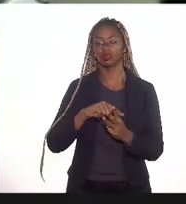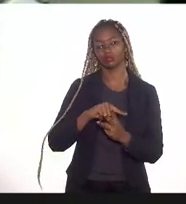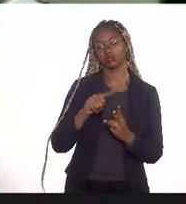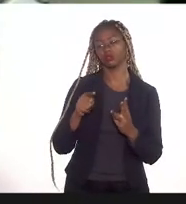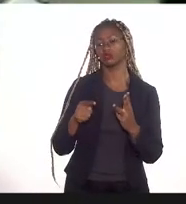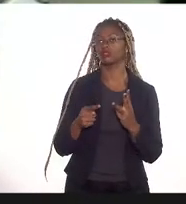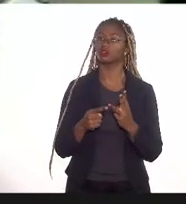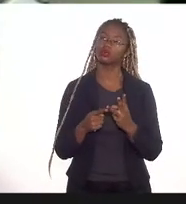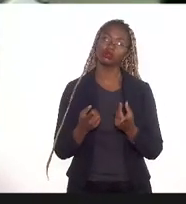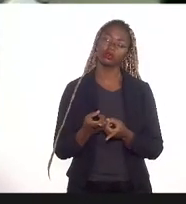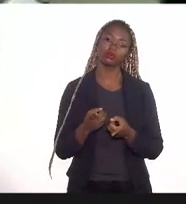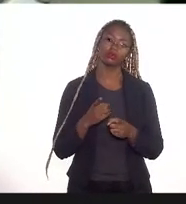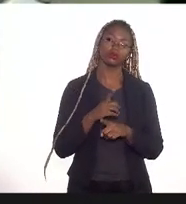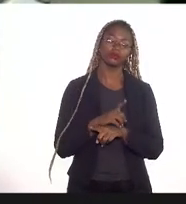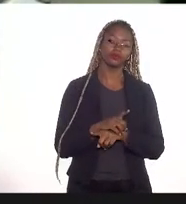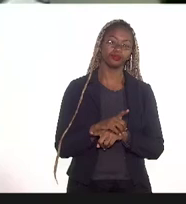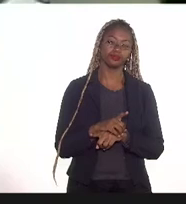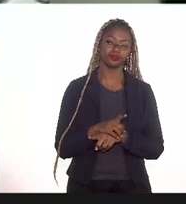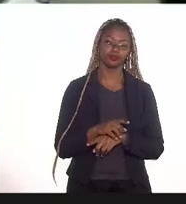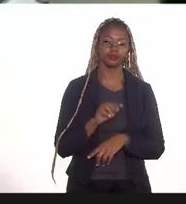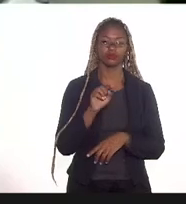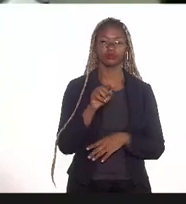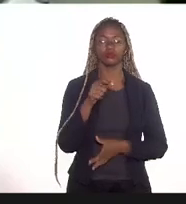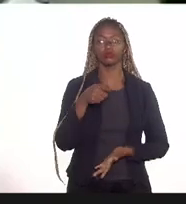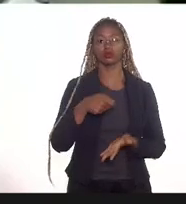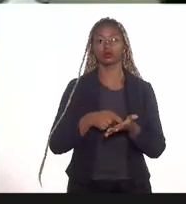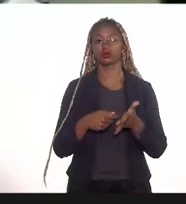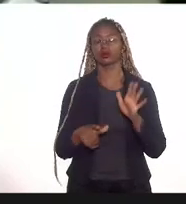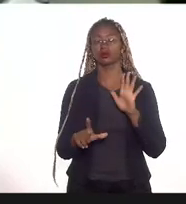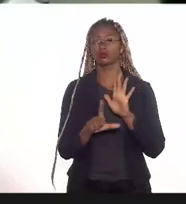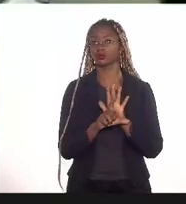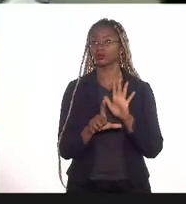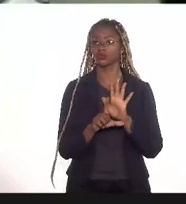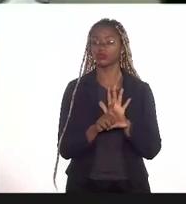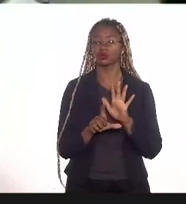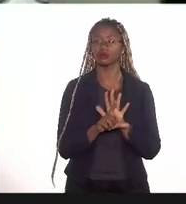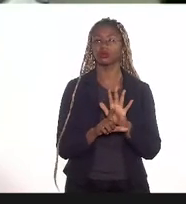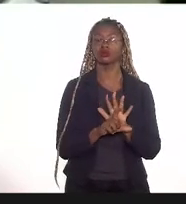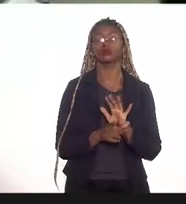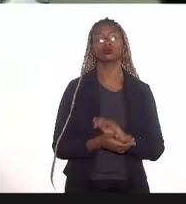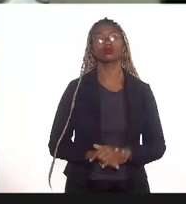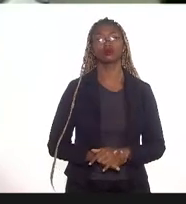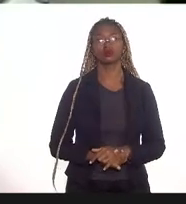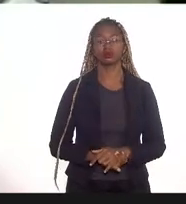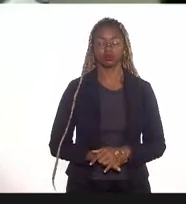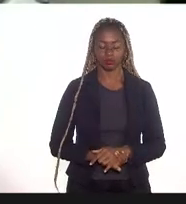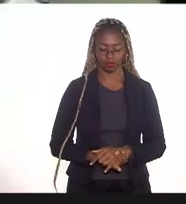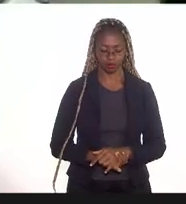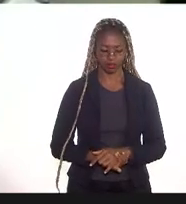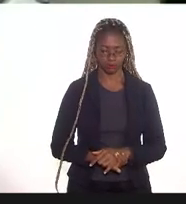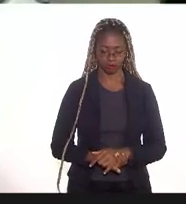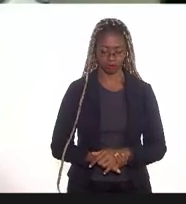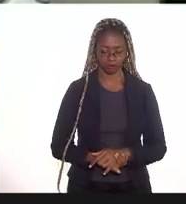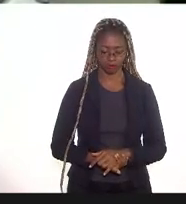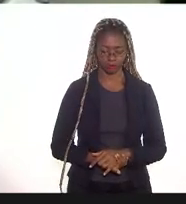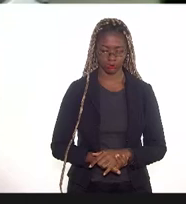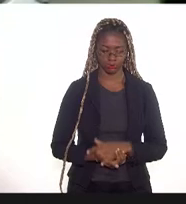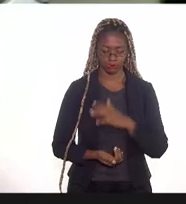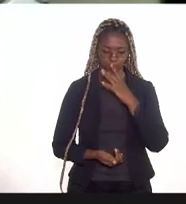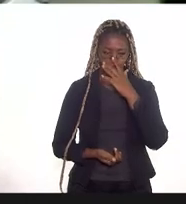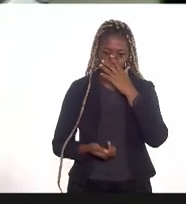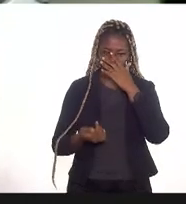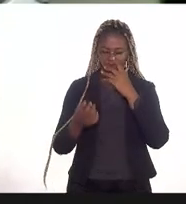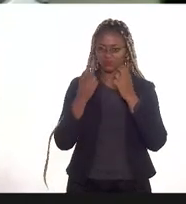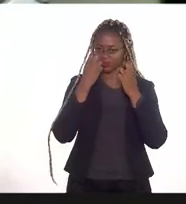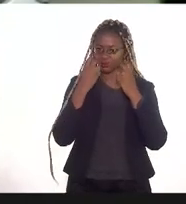as três contrapartidas. Isso por imposição legal. Em termos de comprovação dessas informações.